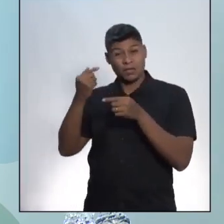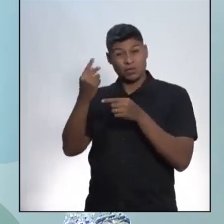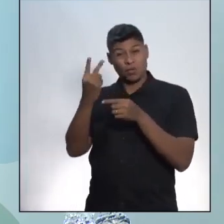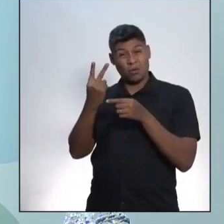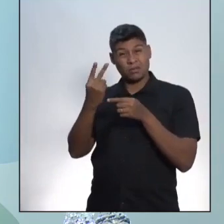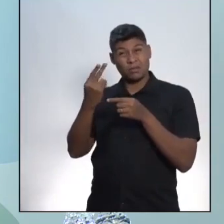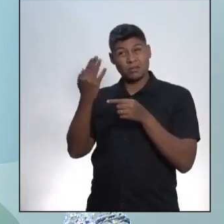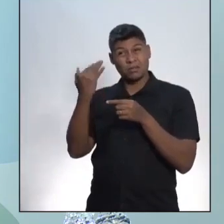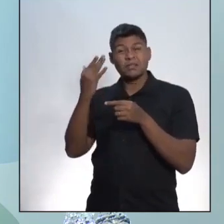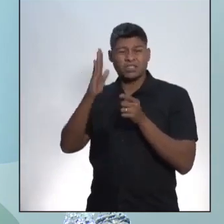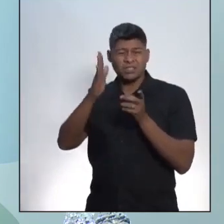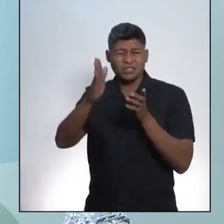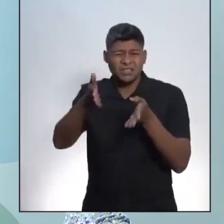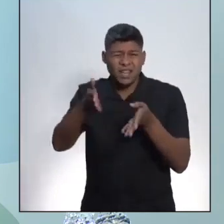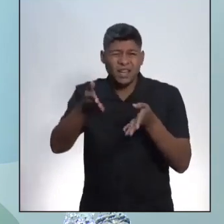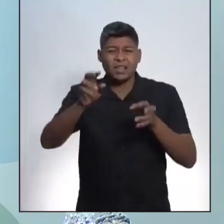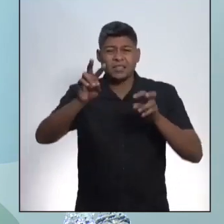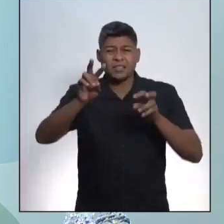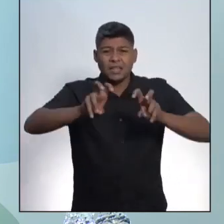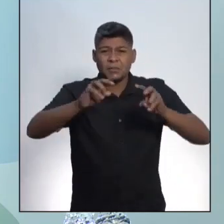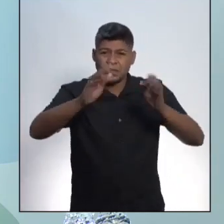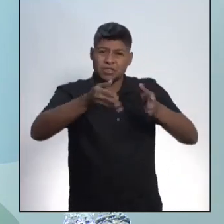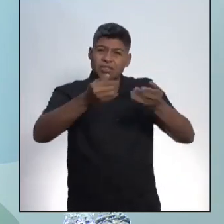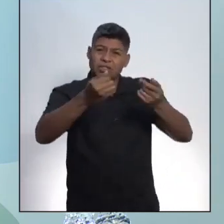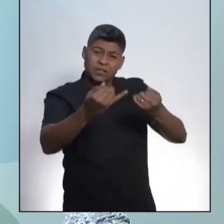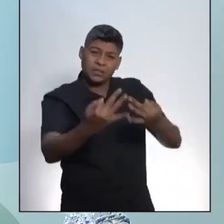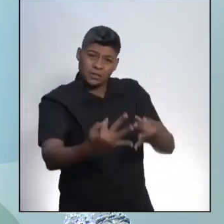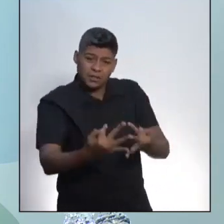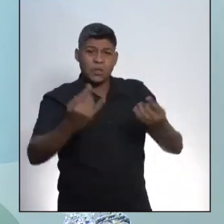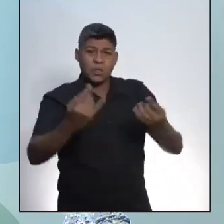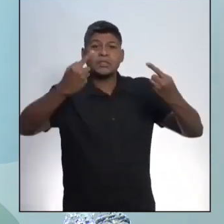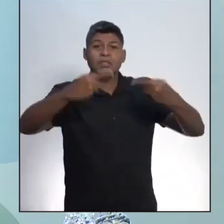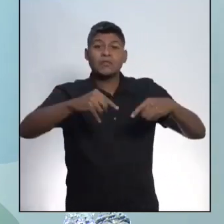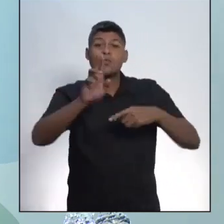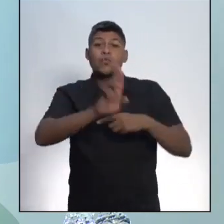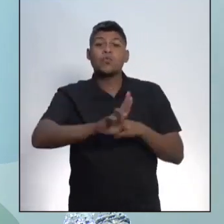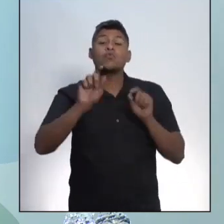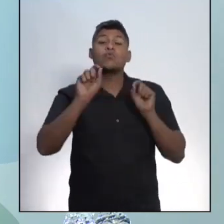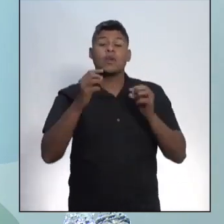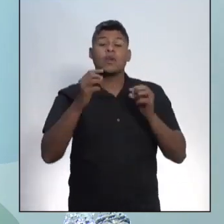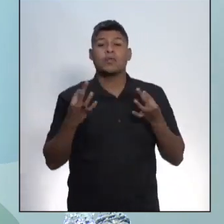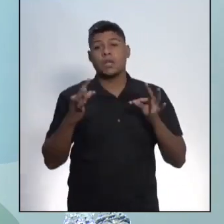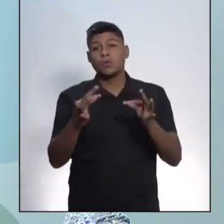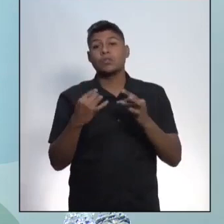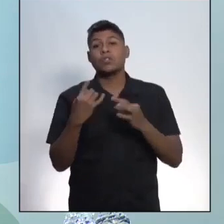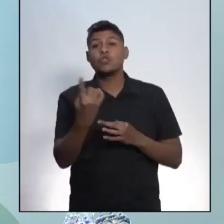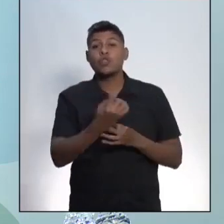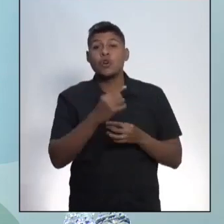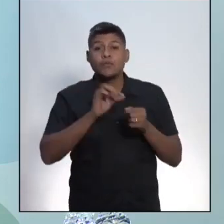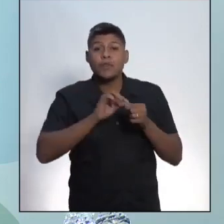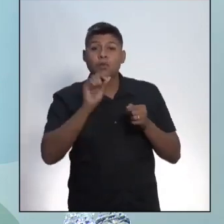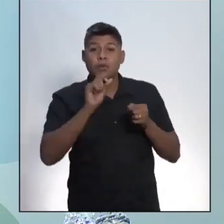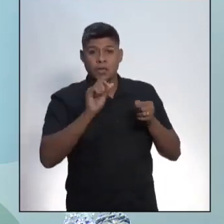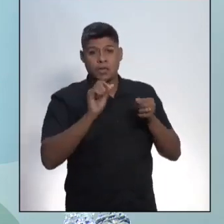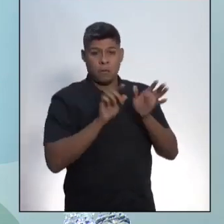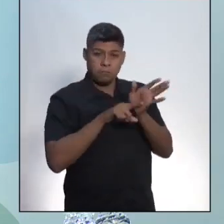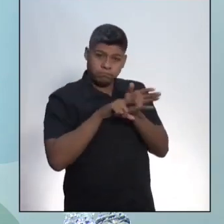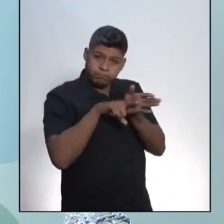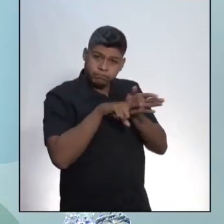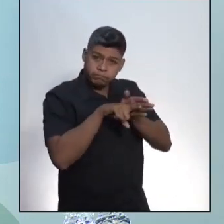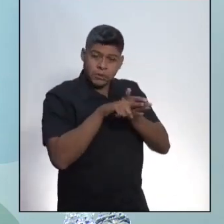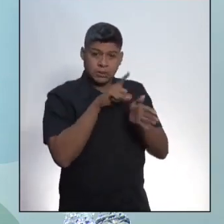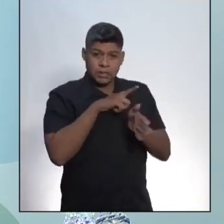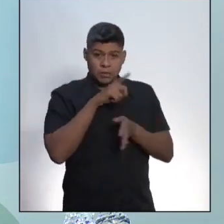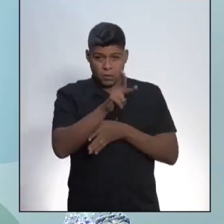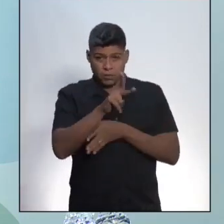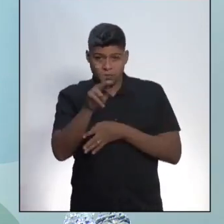teve um que nós já abordamos alguns aspectos de desafios de uso da tecnologia. Nós fizemos um levantamento, trouxemos um professor, uma aluna e